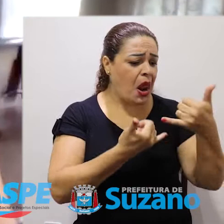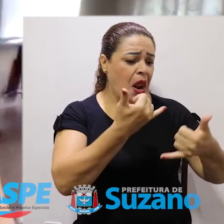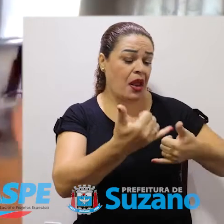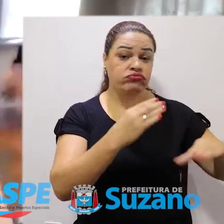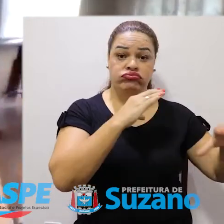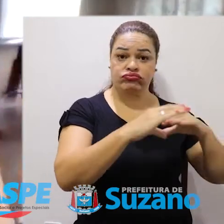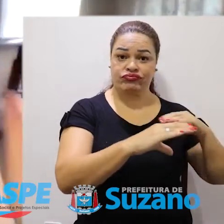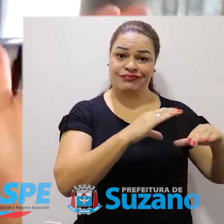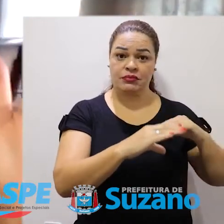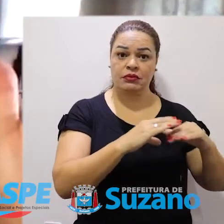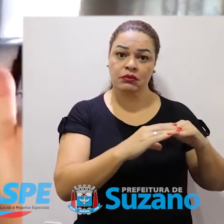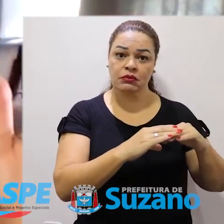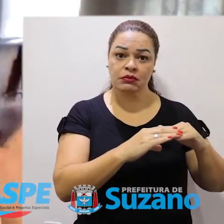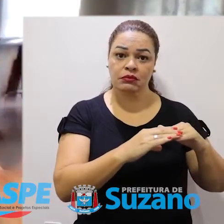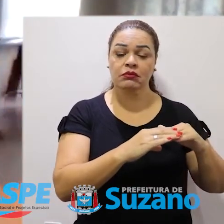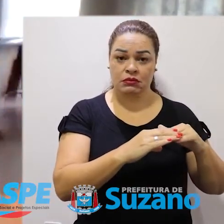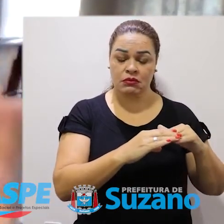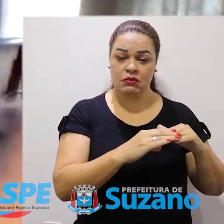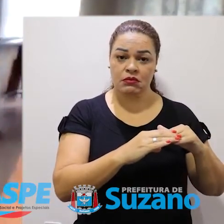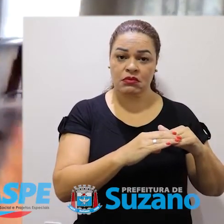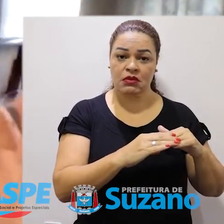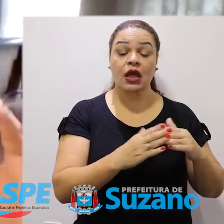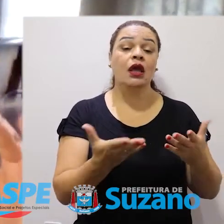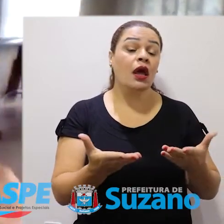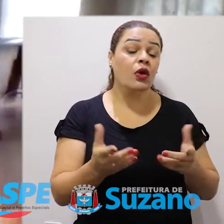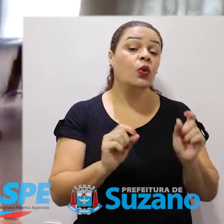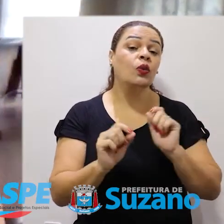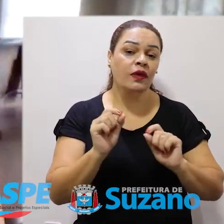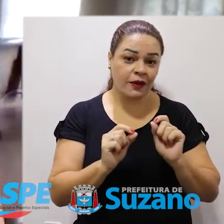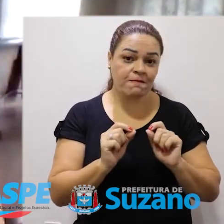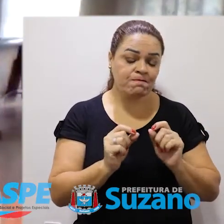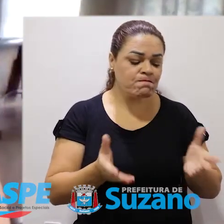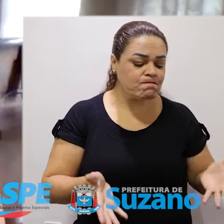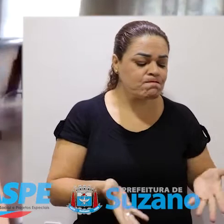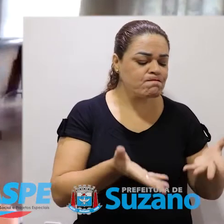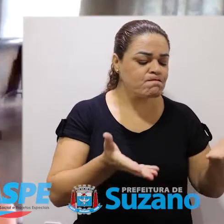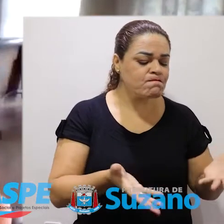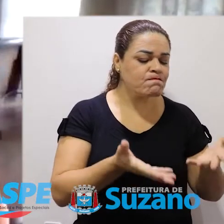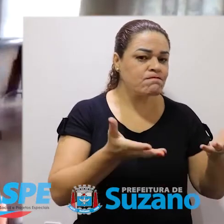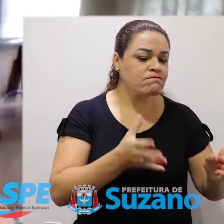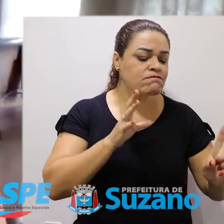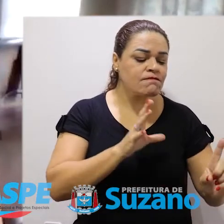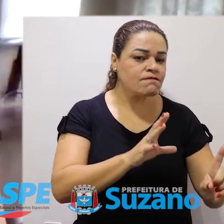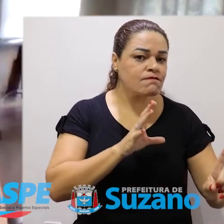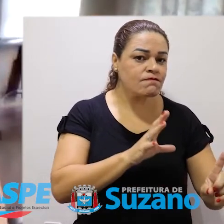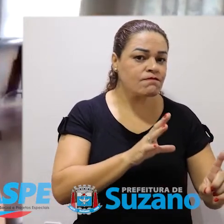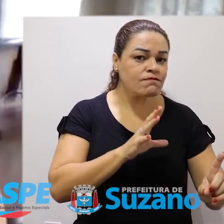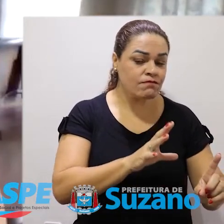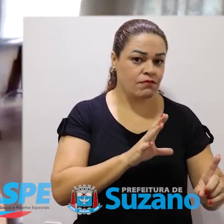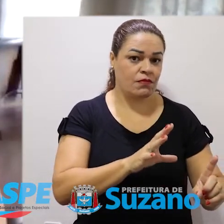canta. E todas essas coisas que a gente está fazendo nesse sentido é o quê? Tudo isso que a gente está fazendo